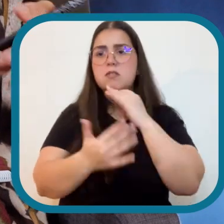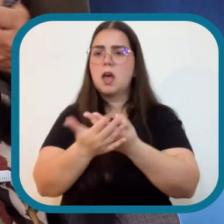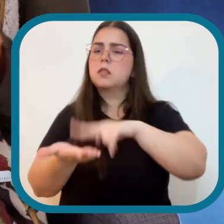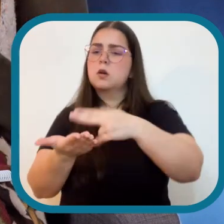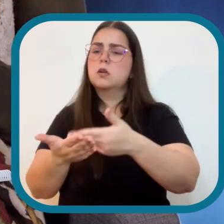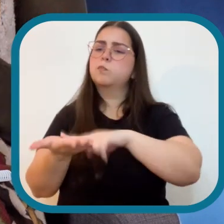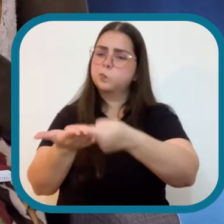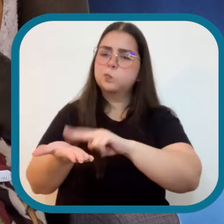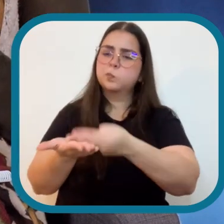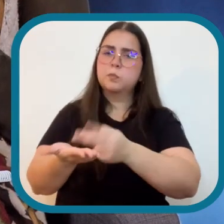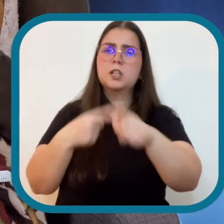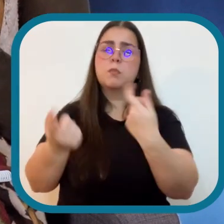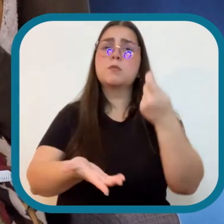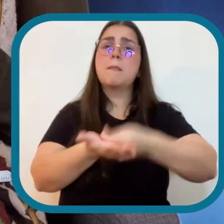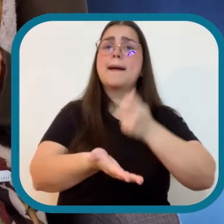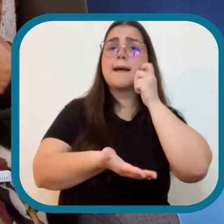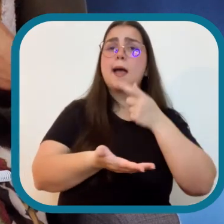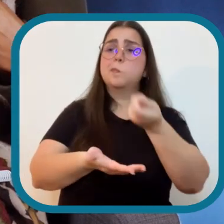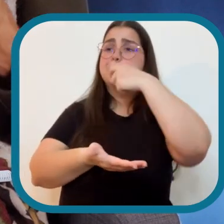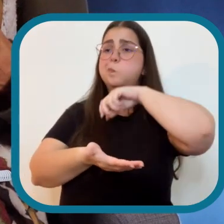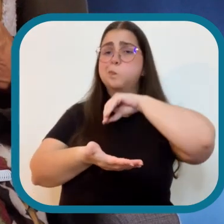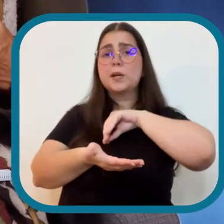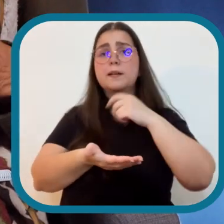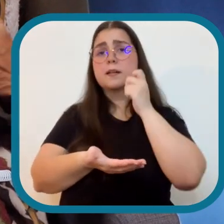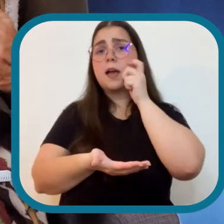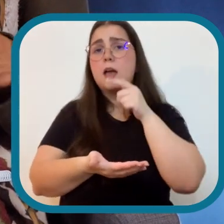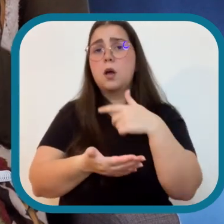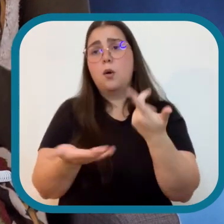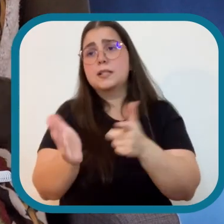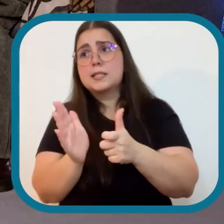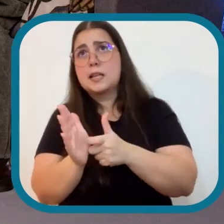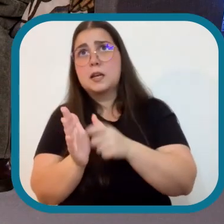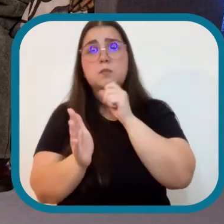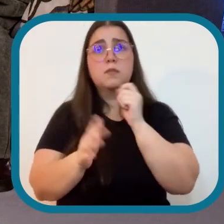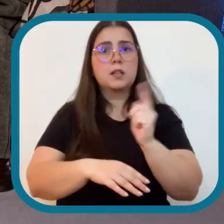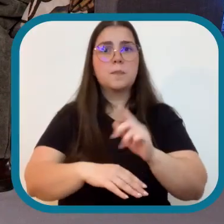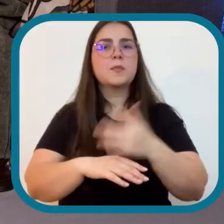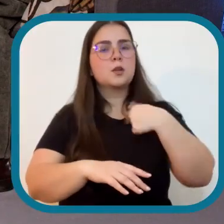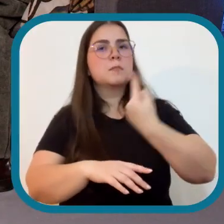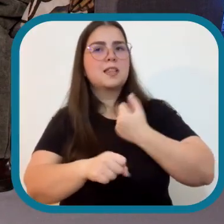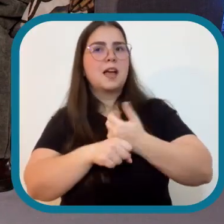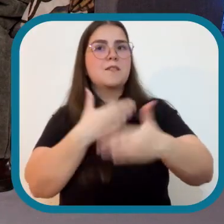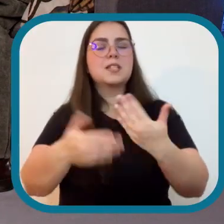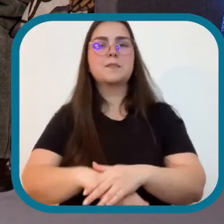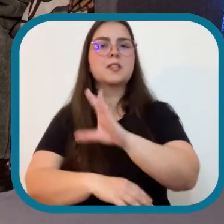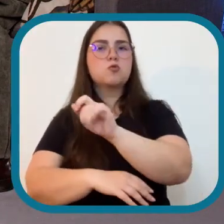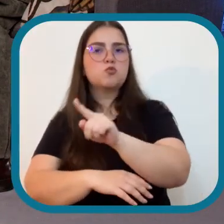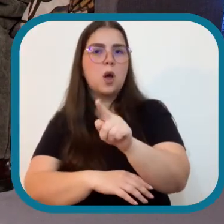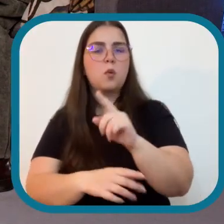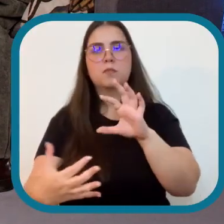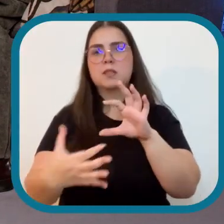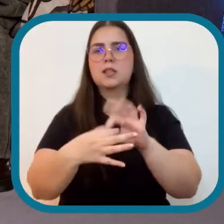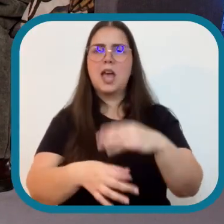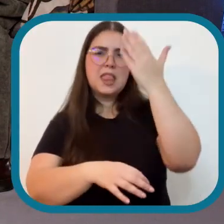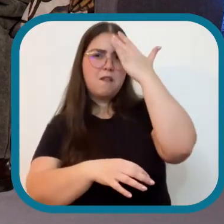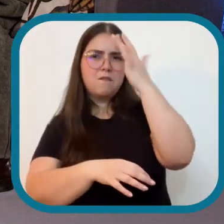não é? Mas depois quem é que lhe paga? Se calhar ele não, acaba por não ser necessário, ele ou ela. Temos mesmo que avançar. João, de acordo com